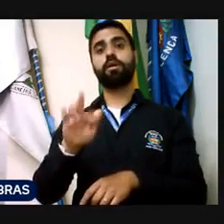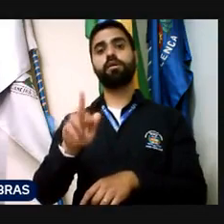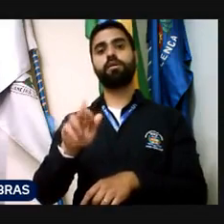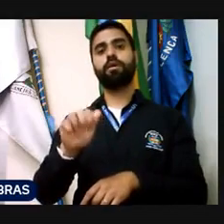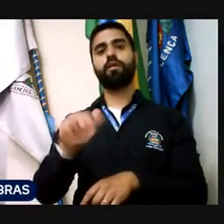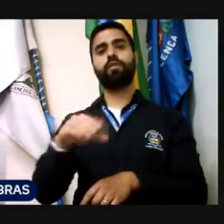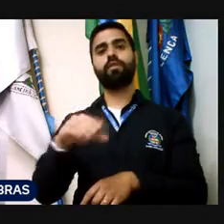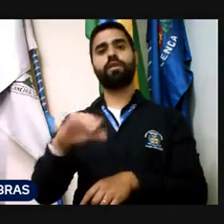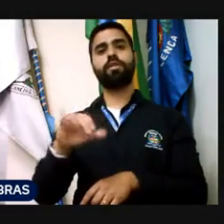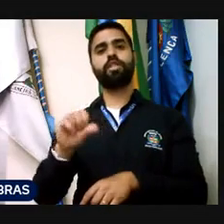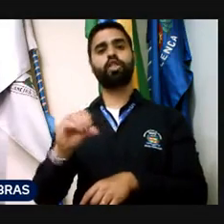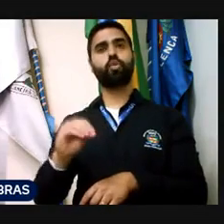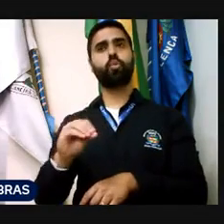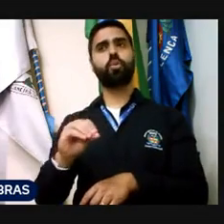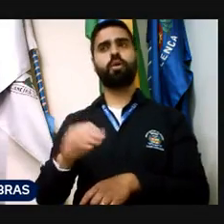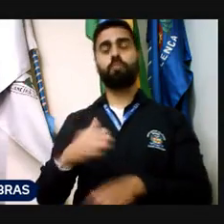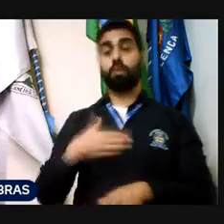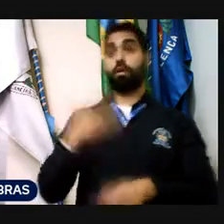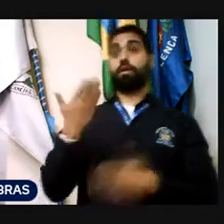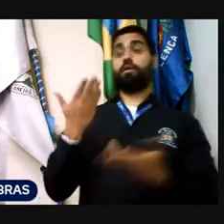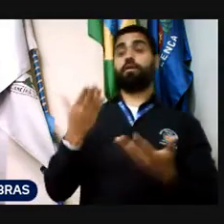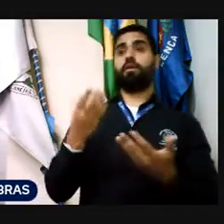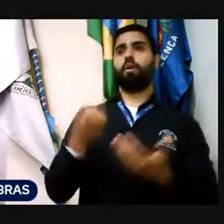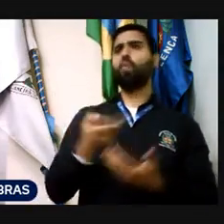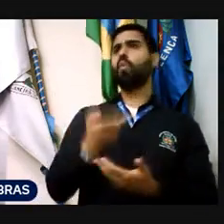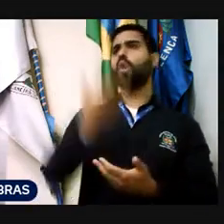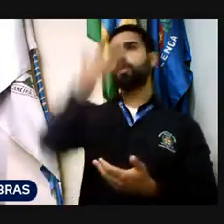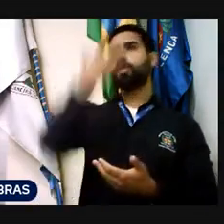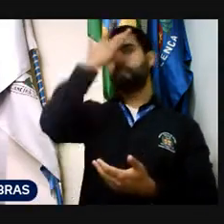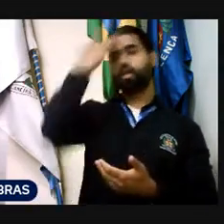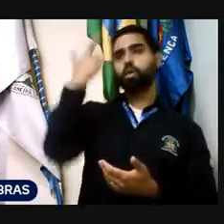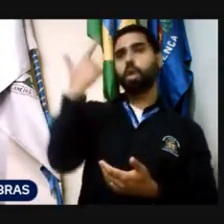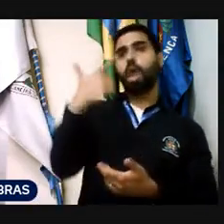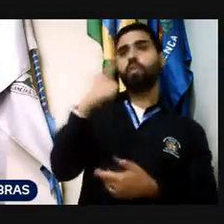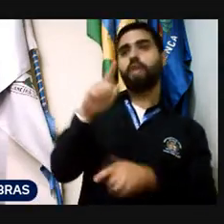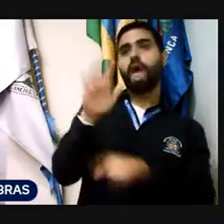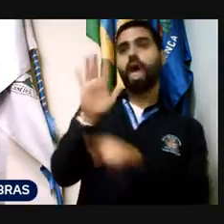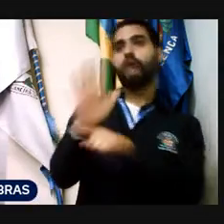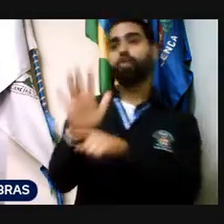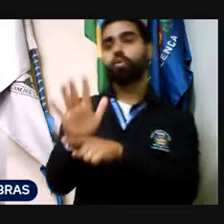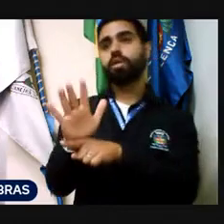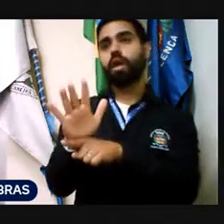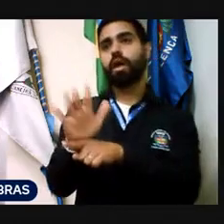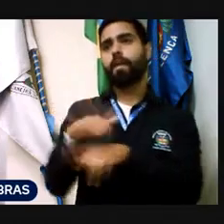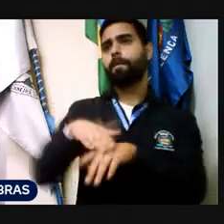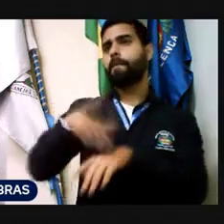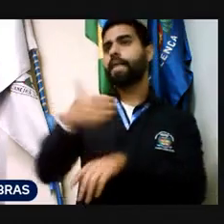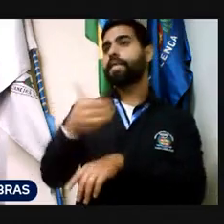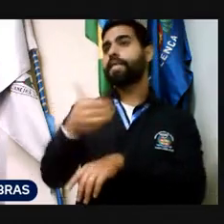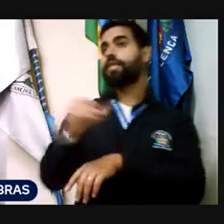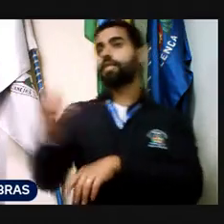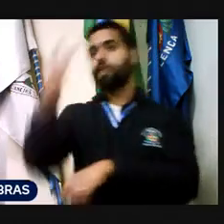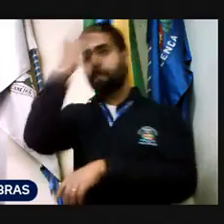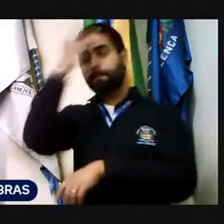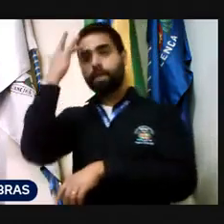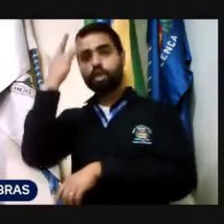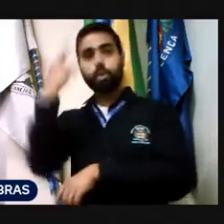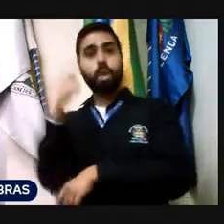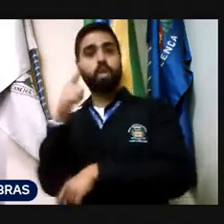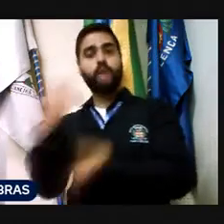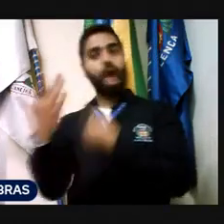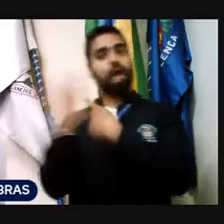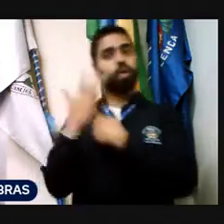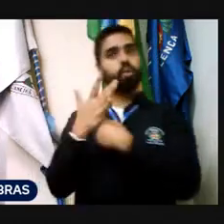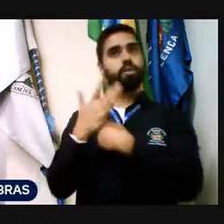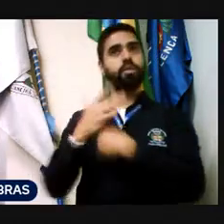que ficou assustado com o número de pessoas desassistidas. Mais de 100 pessoas procuraram atendimento e foram desassistidas. Isso mostra uma briga